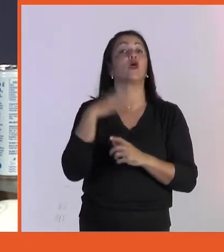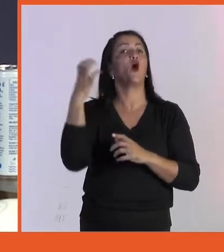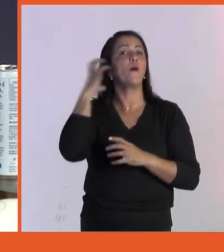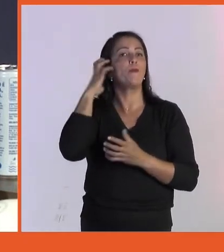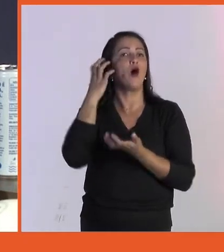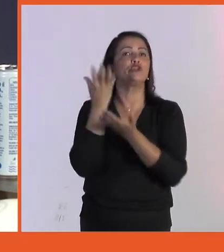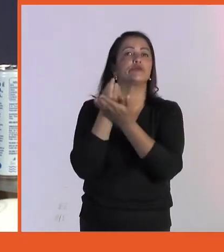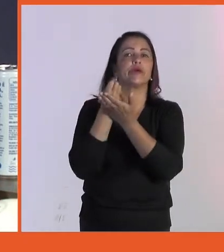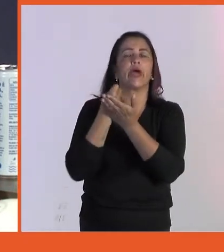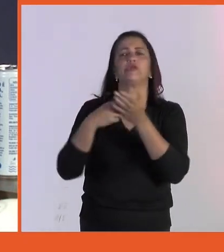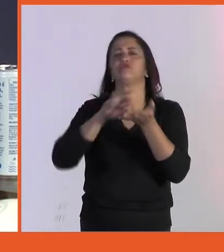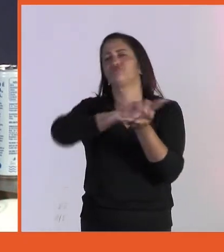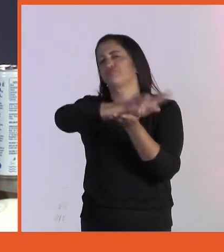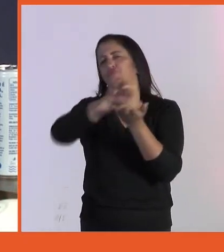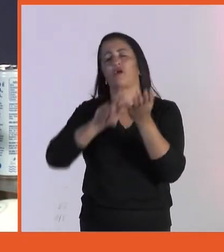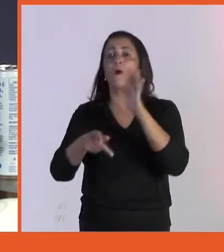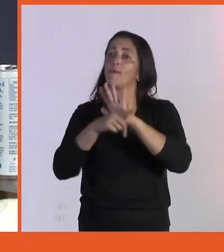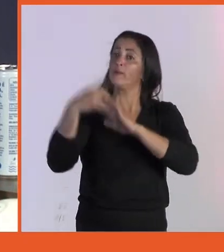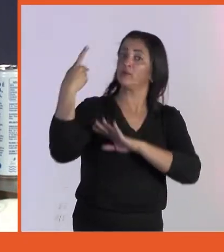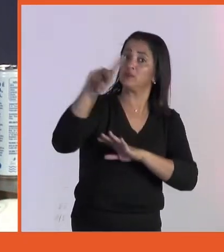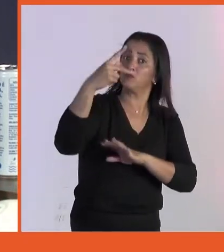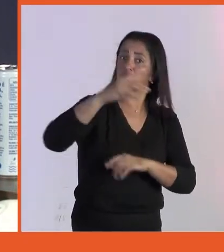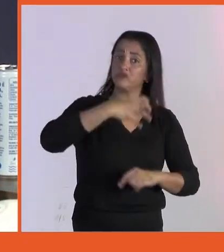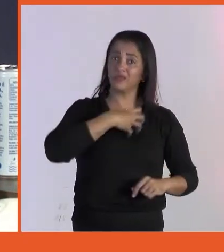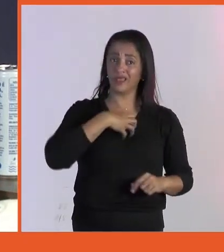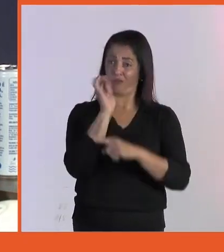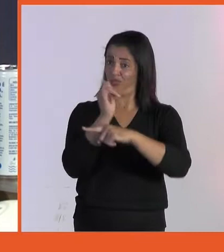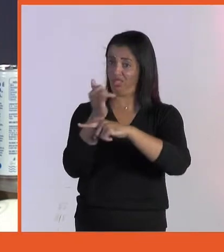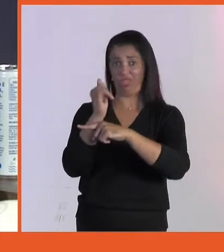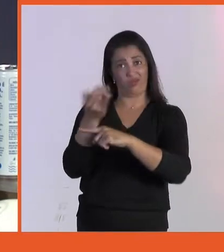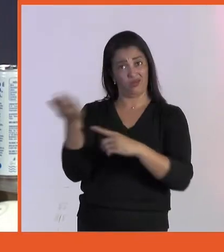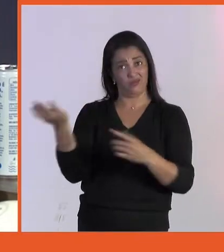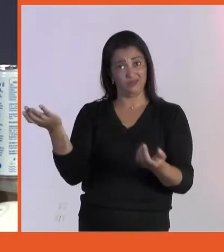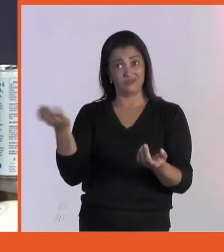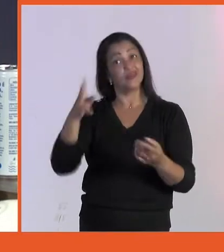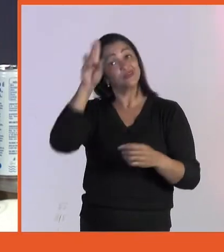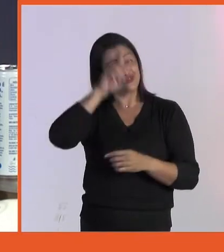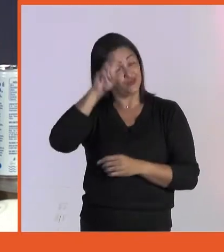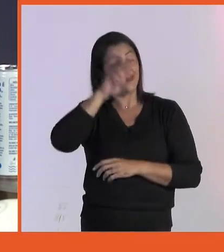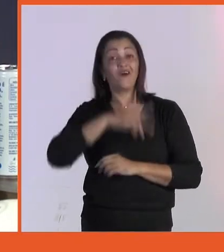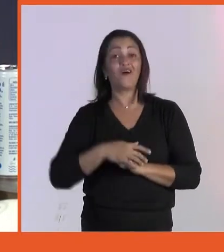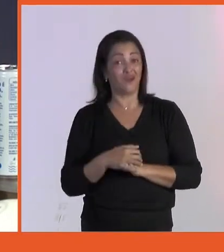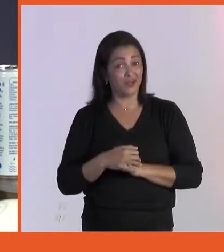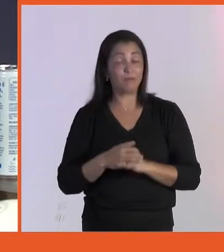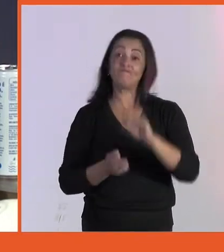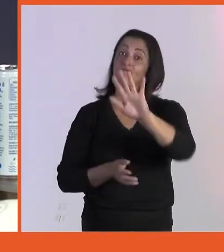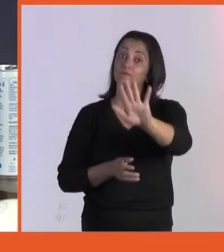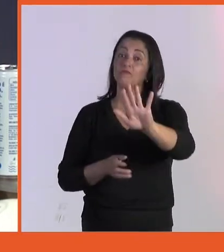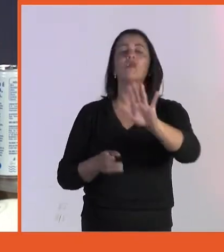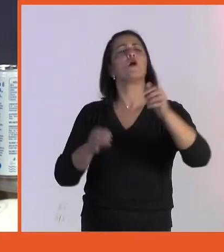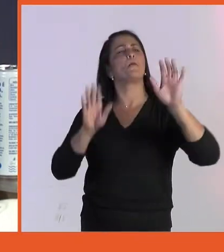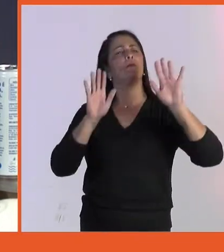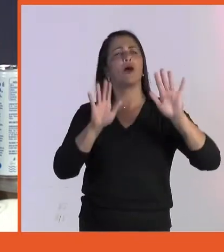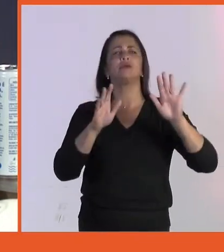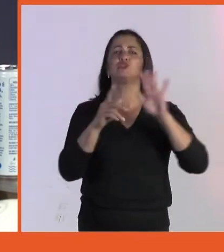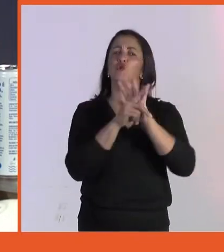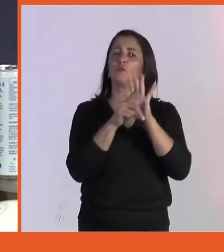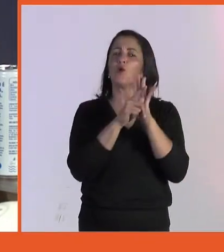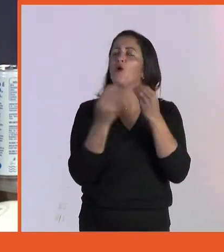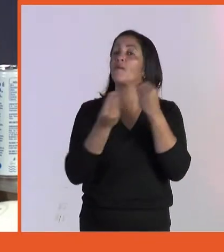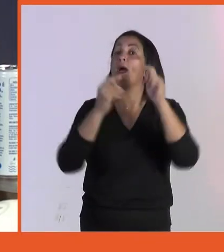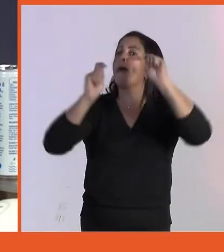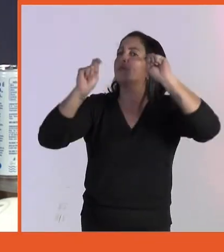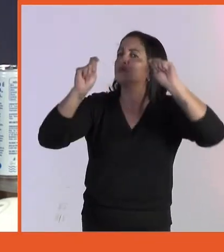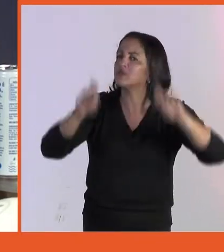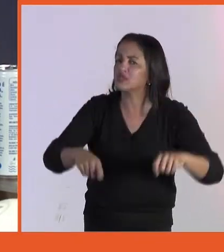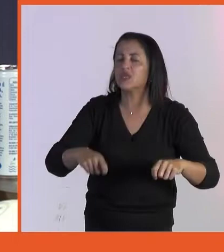São formas que você escolhe de contar aquela história. Então, sim, quando você está contando aquela sua história sobre aquele conteúdo, é você